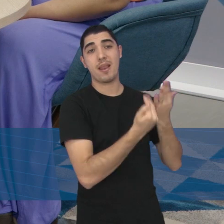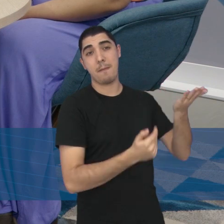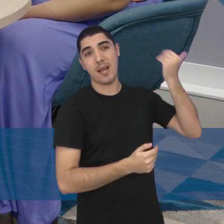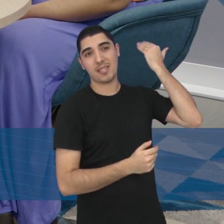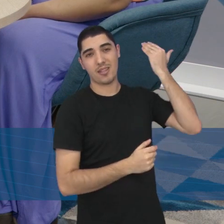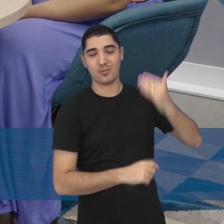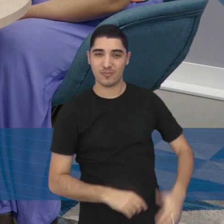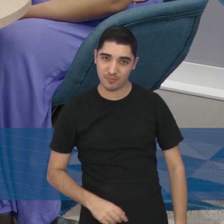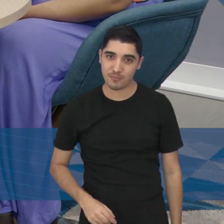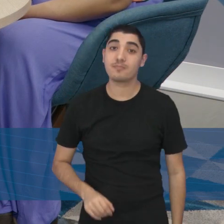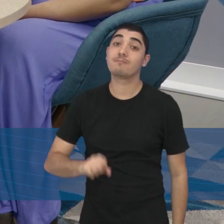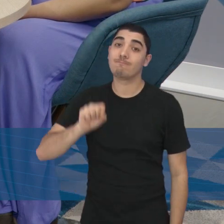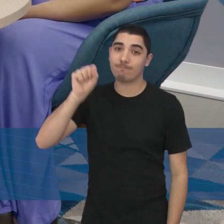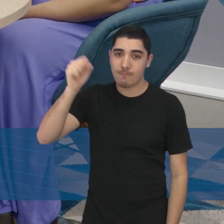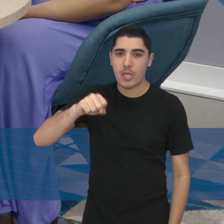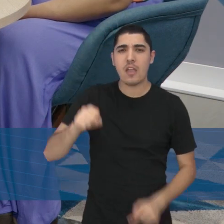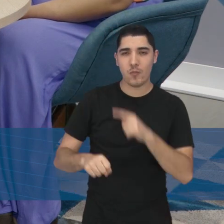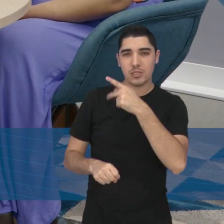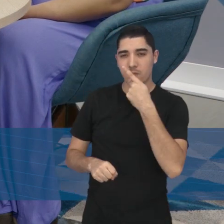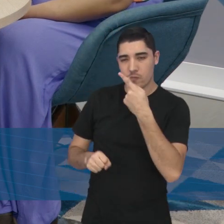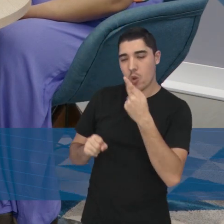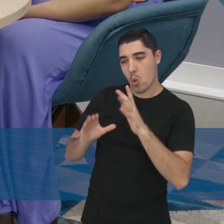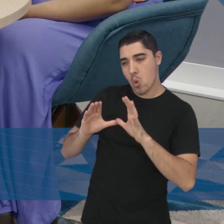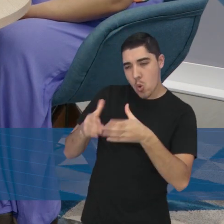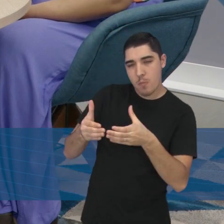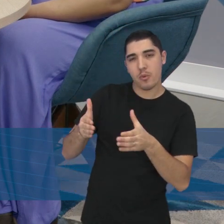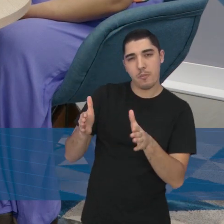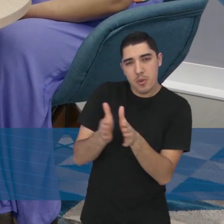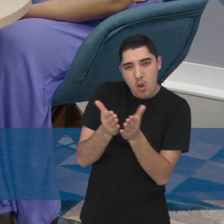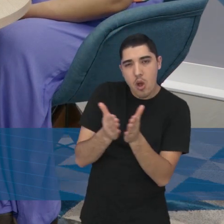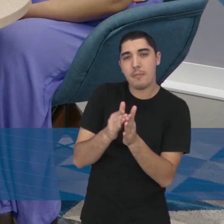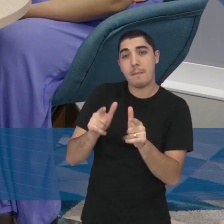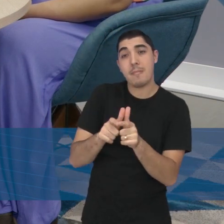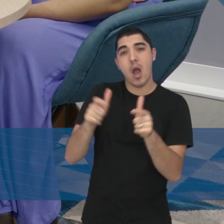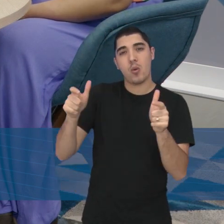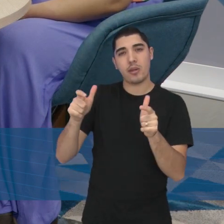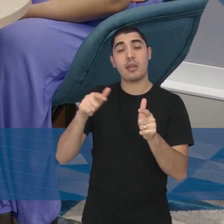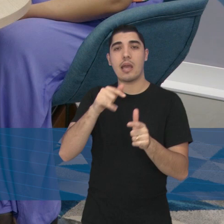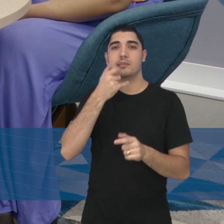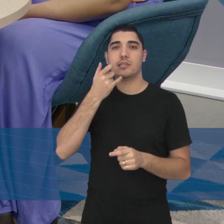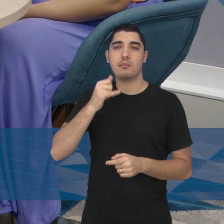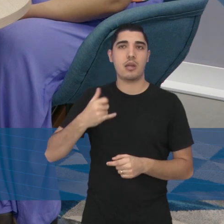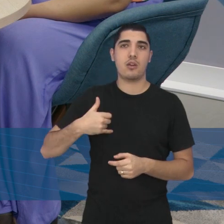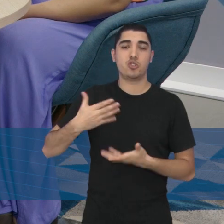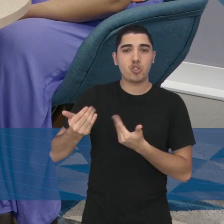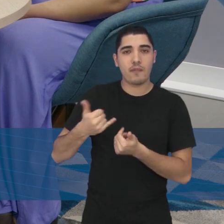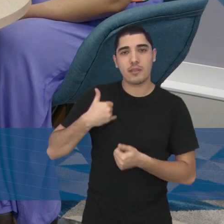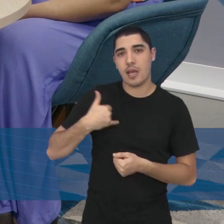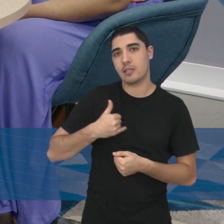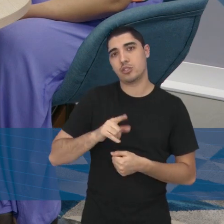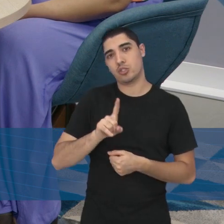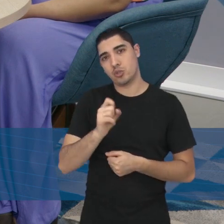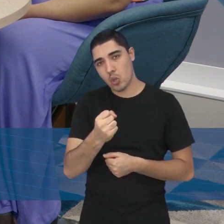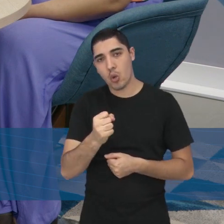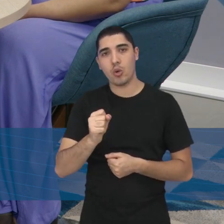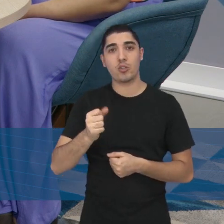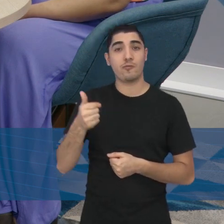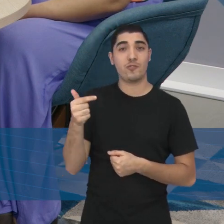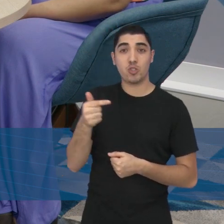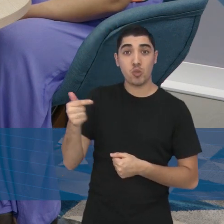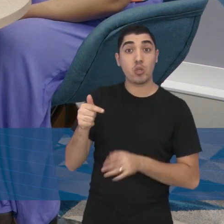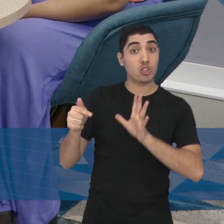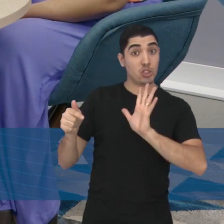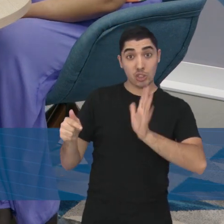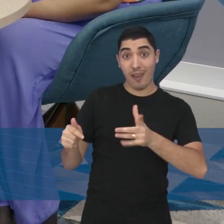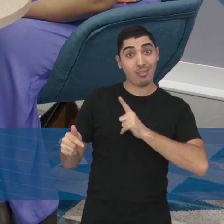vê casos, né, você falou de baixa renda, às vezes jovens de 18, 22 anos já têm 3 filhos,